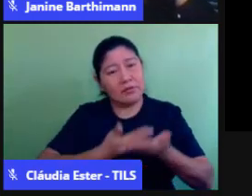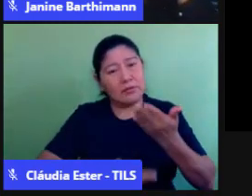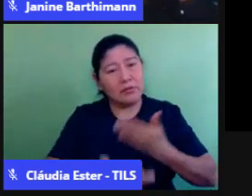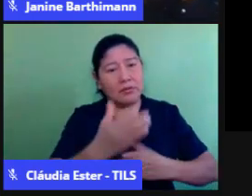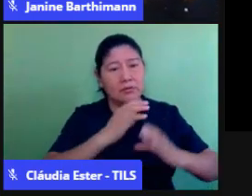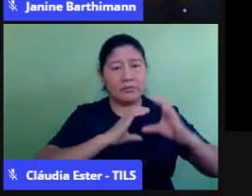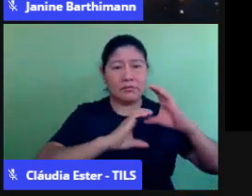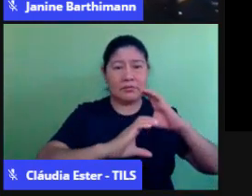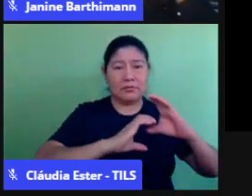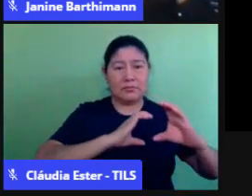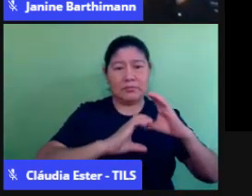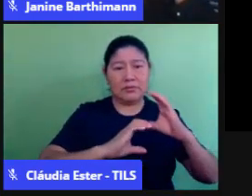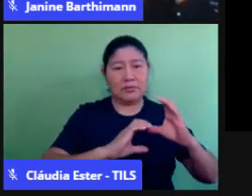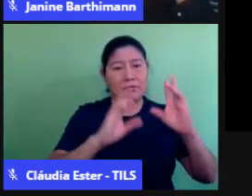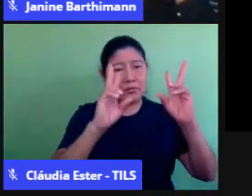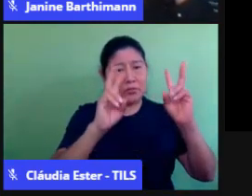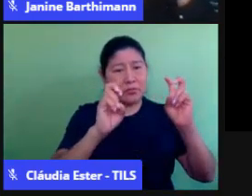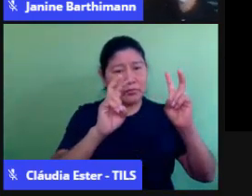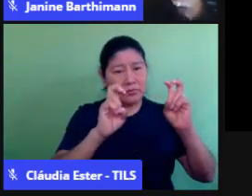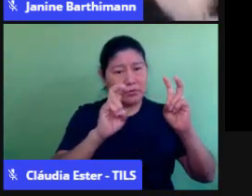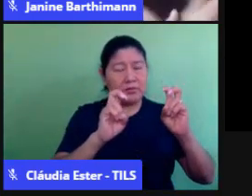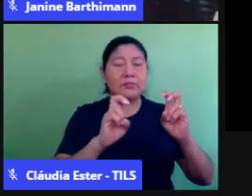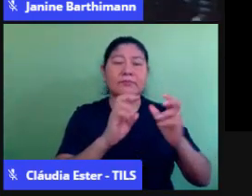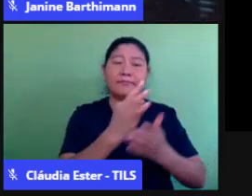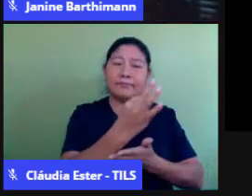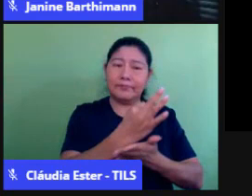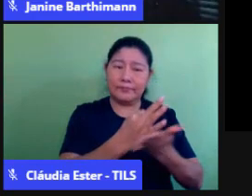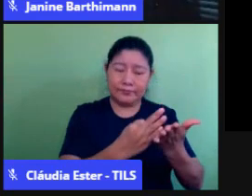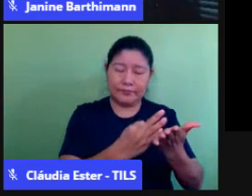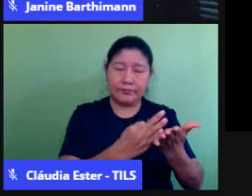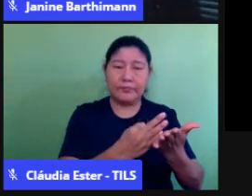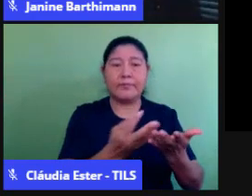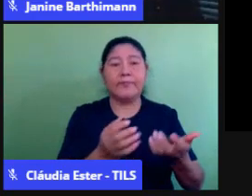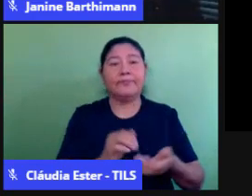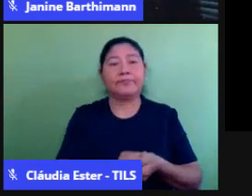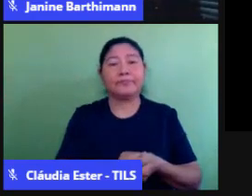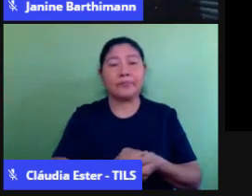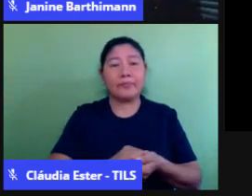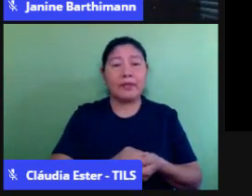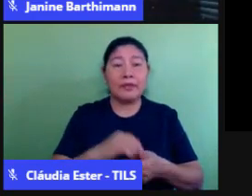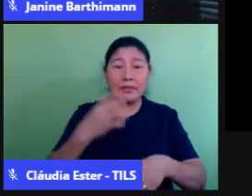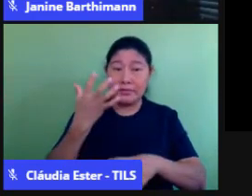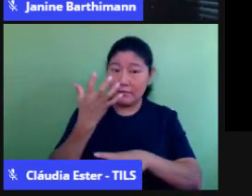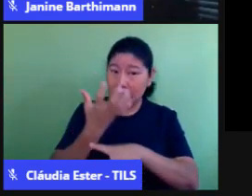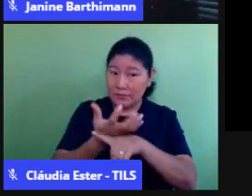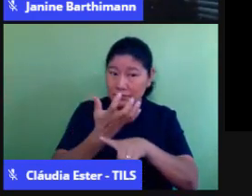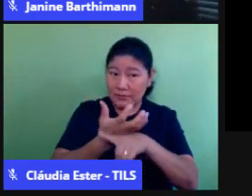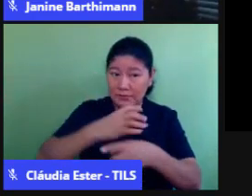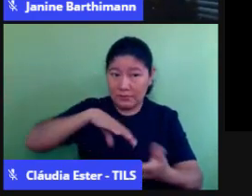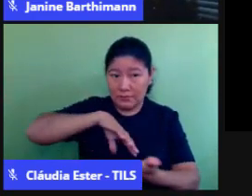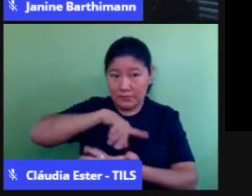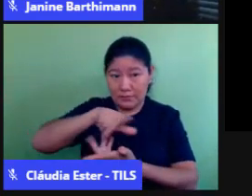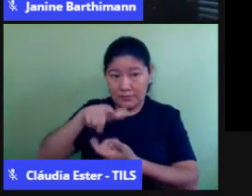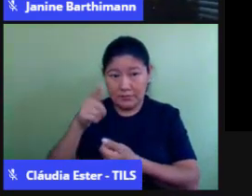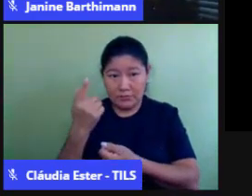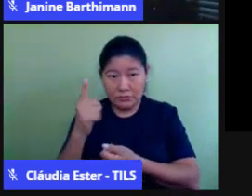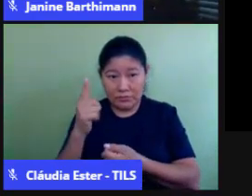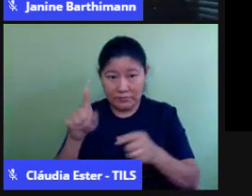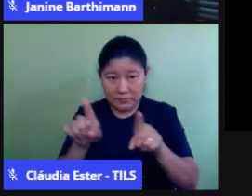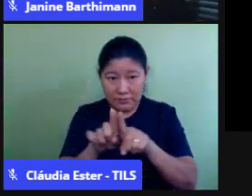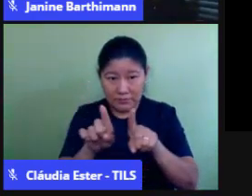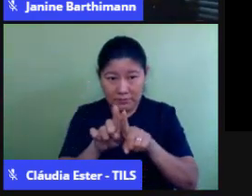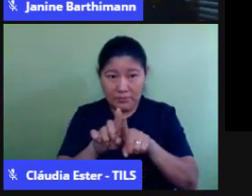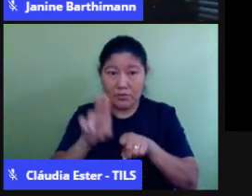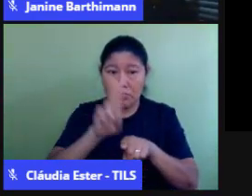texto. Na geografia, né, nós vamos trabalhar aí com essa habilidade, né?